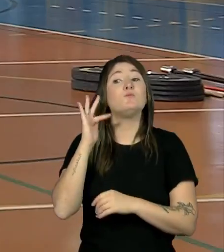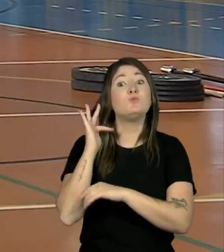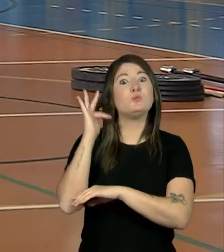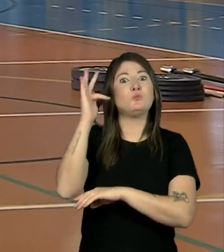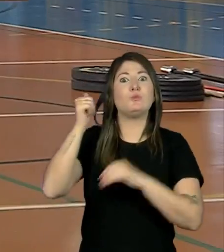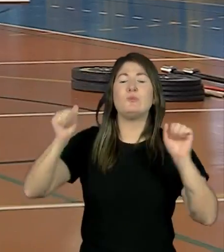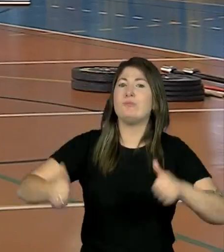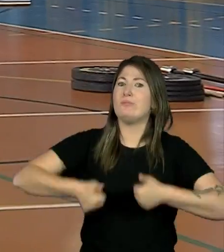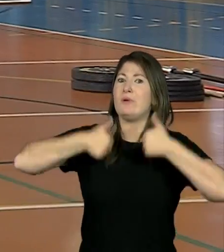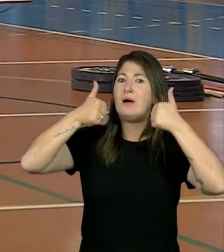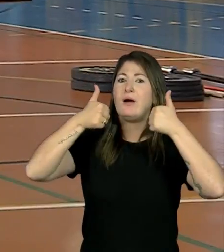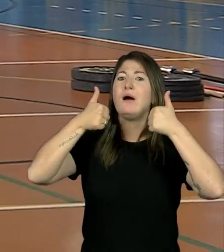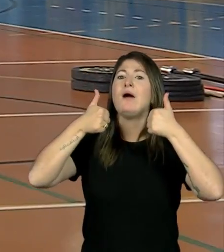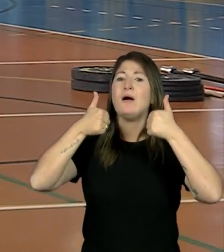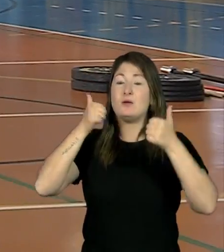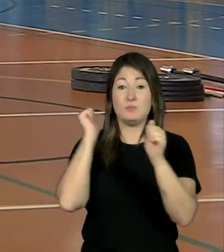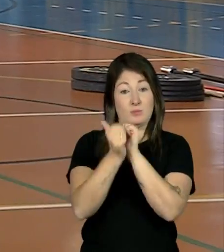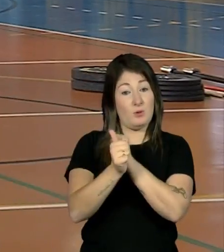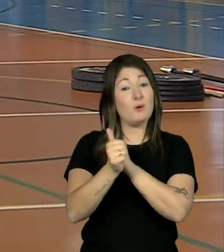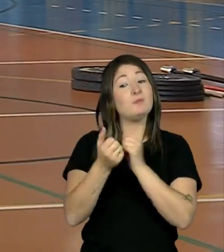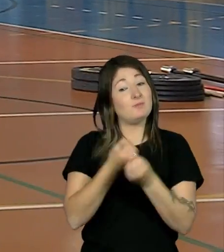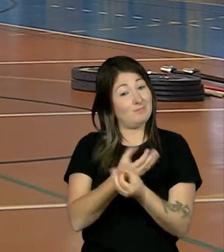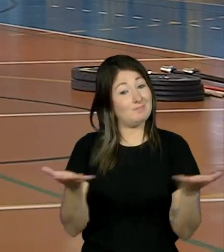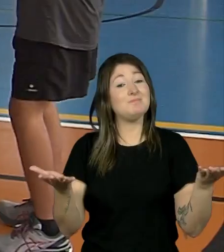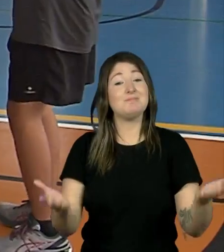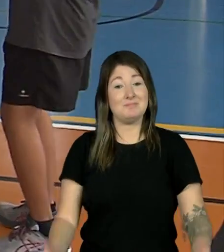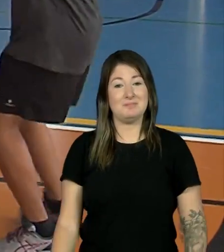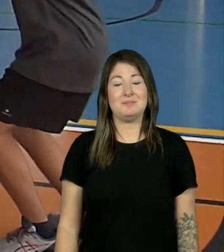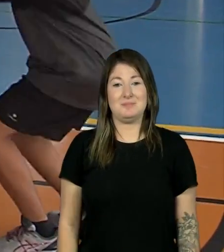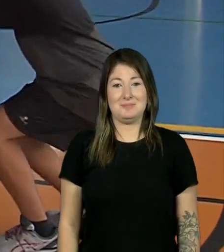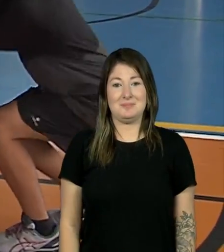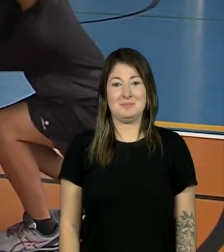melhor que o esporte pode oferecer.